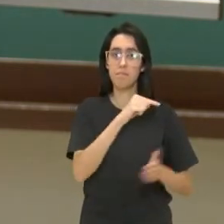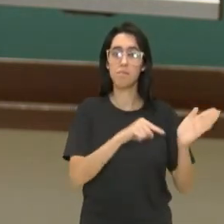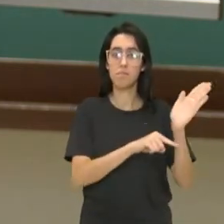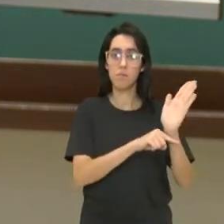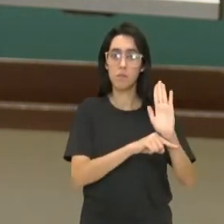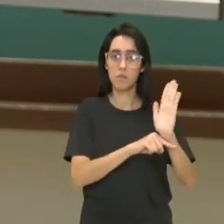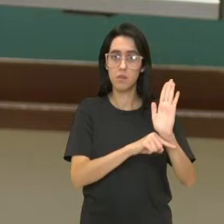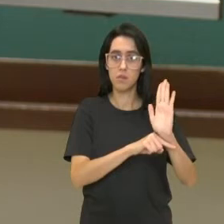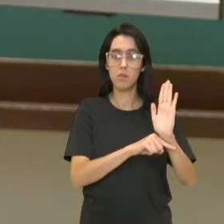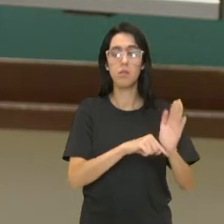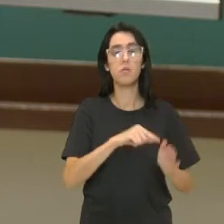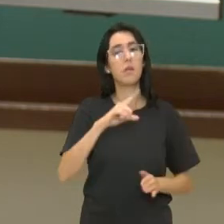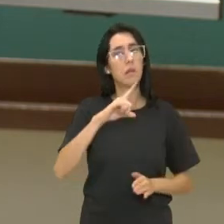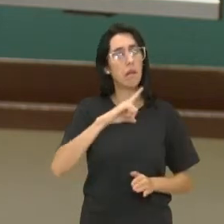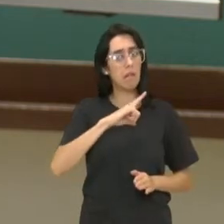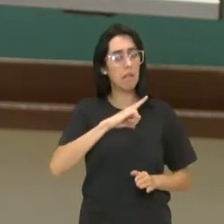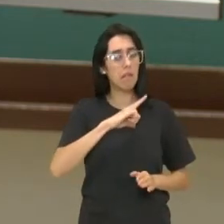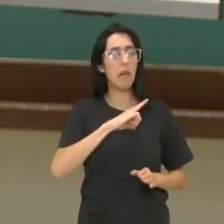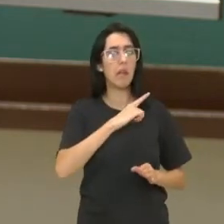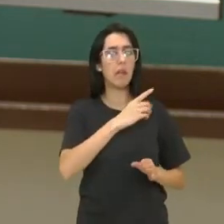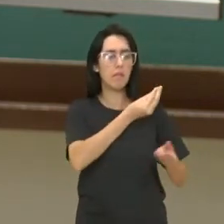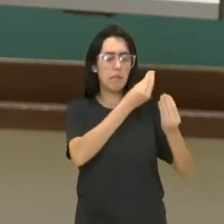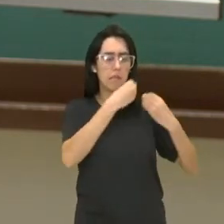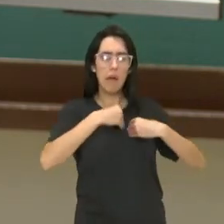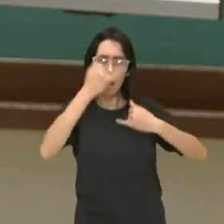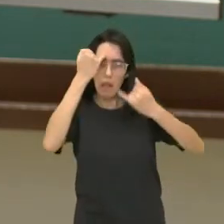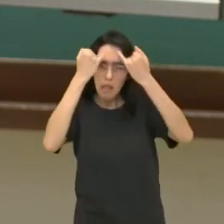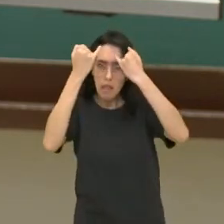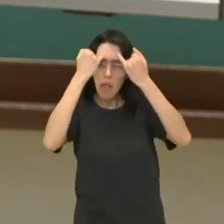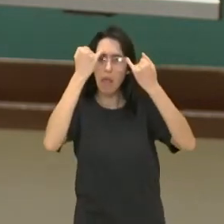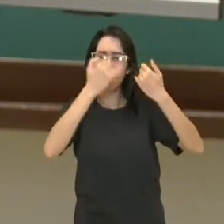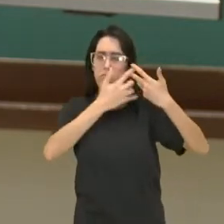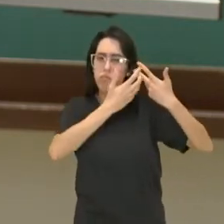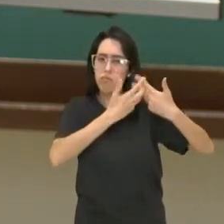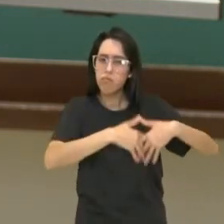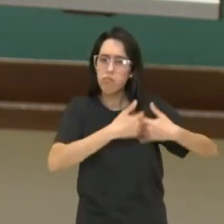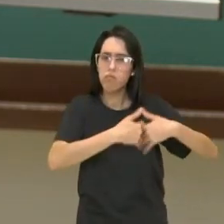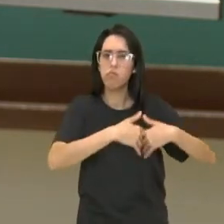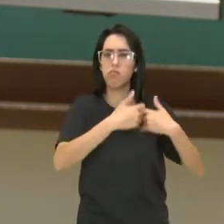ideias, realidade, tendências.